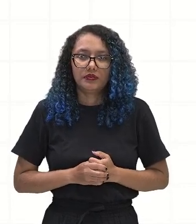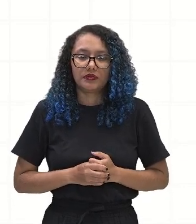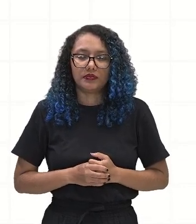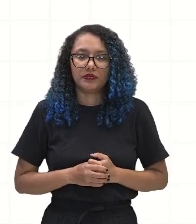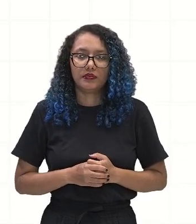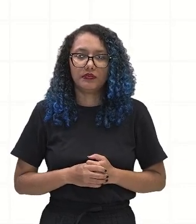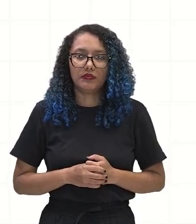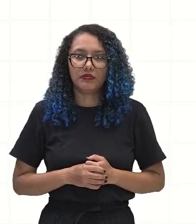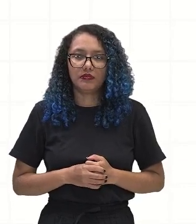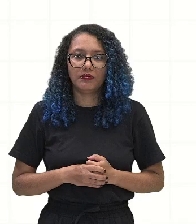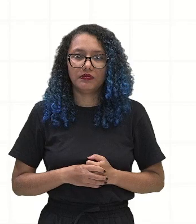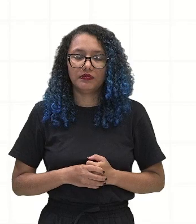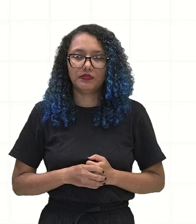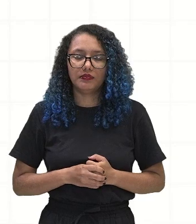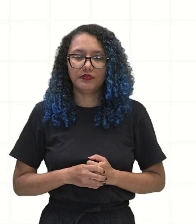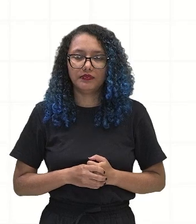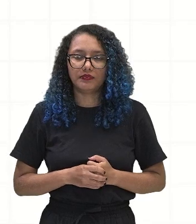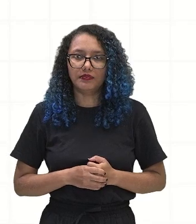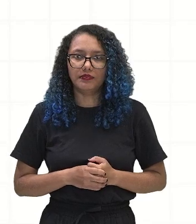5%.